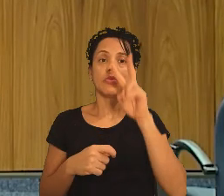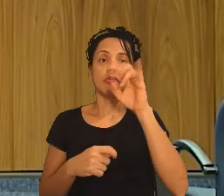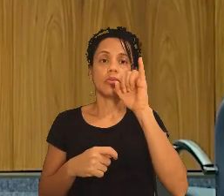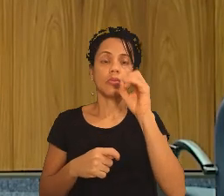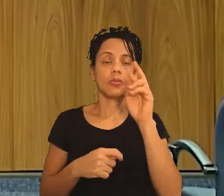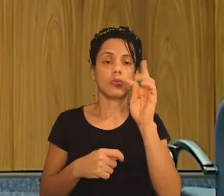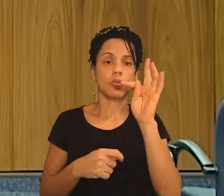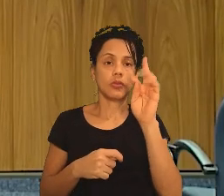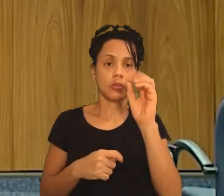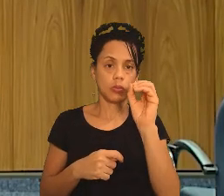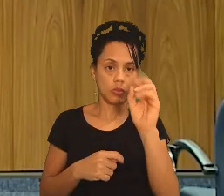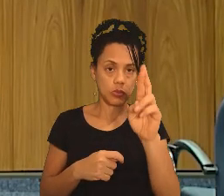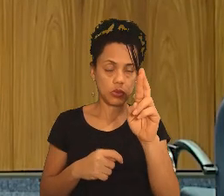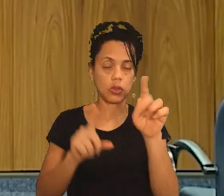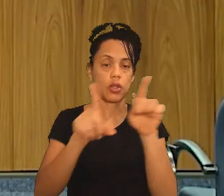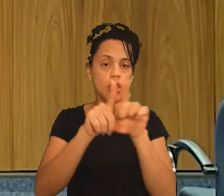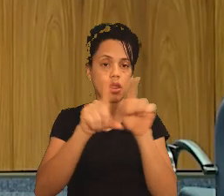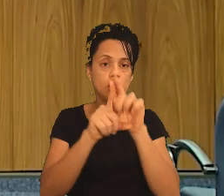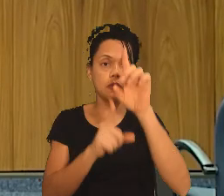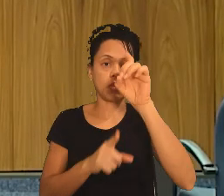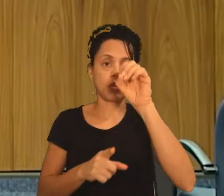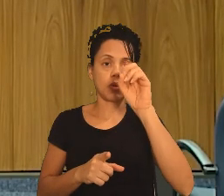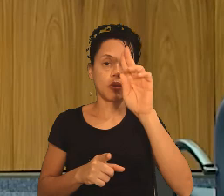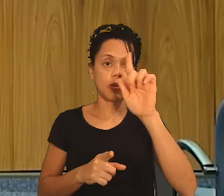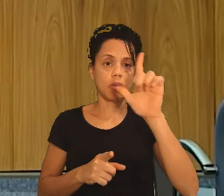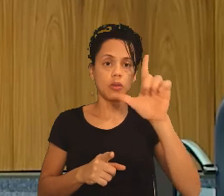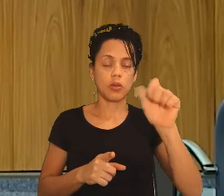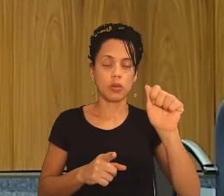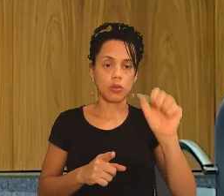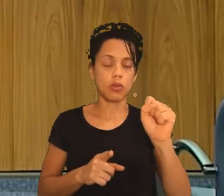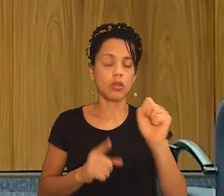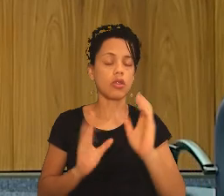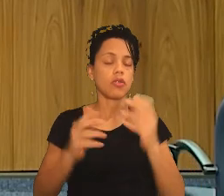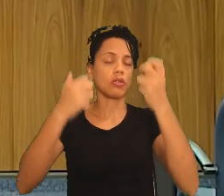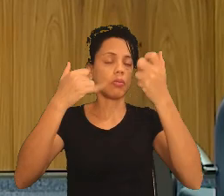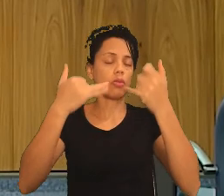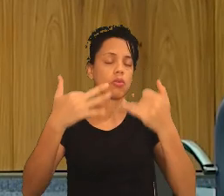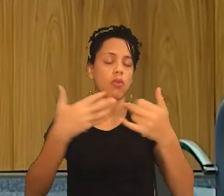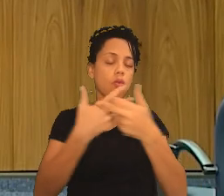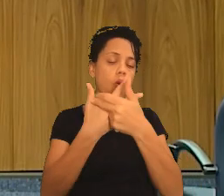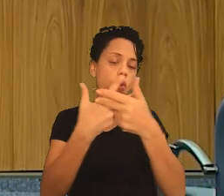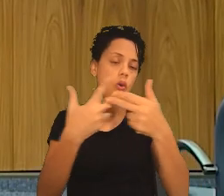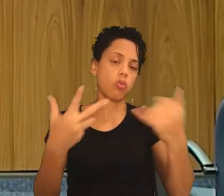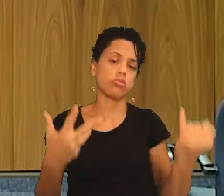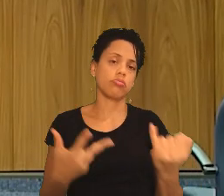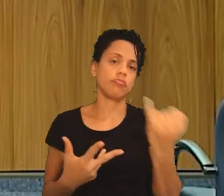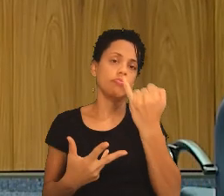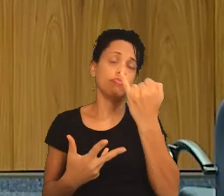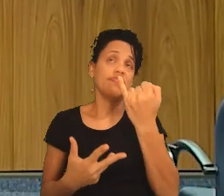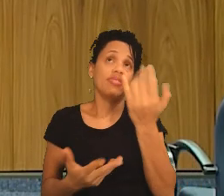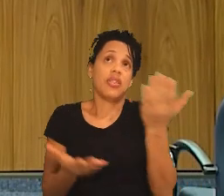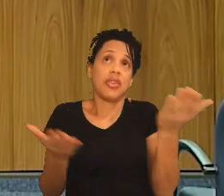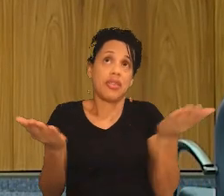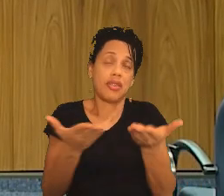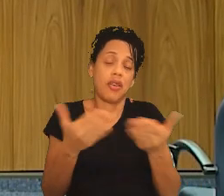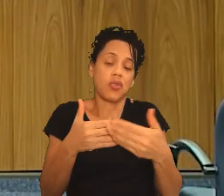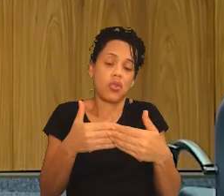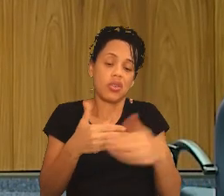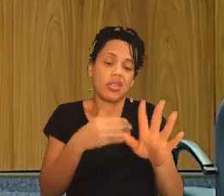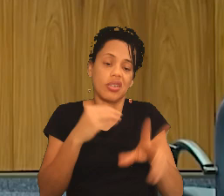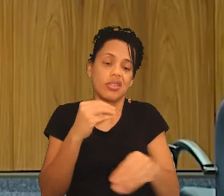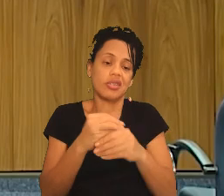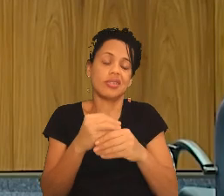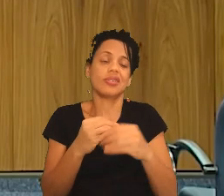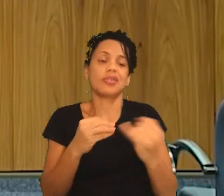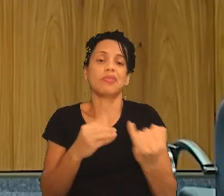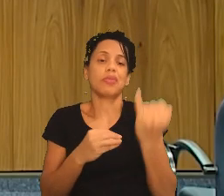esse mergulho, né, nesse debate acadêmico. Eu acho que é muito muito relevante, né? O